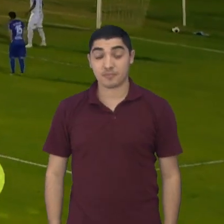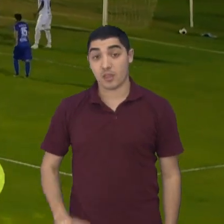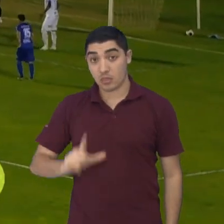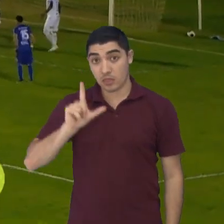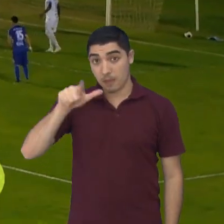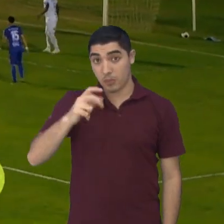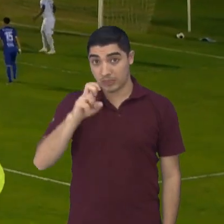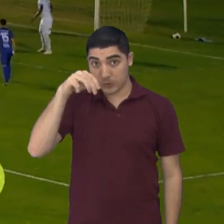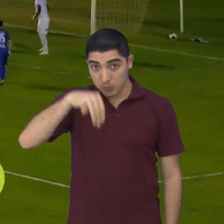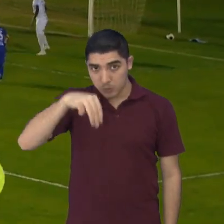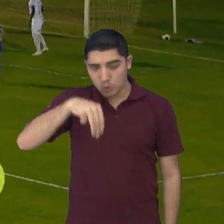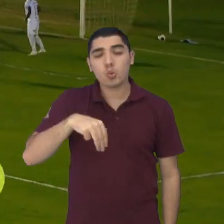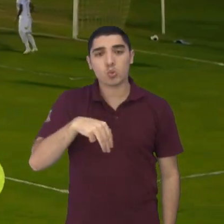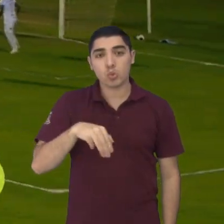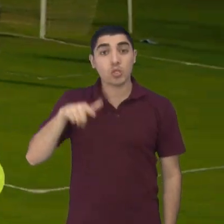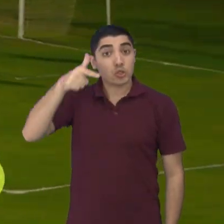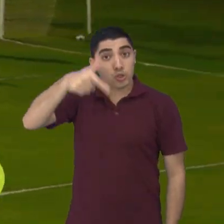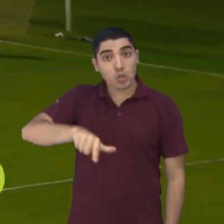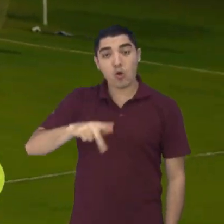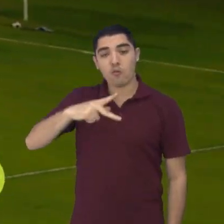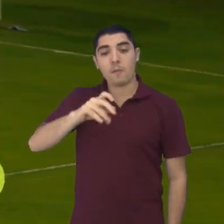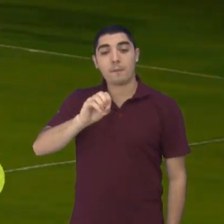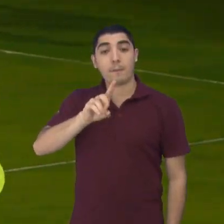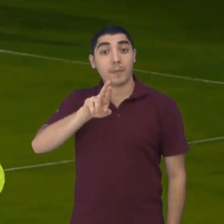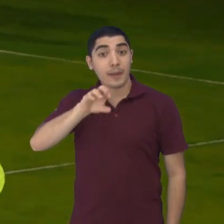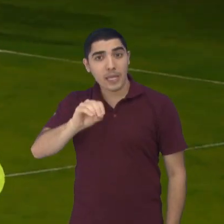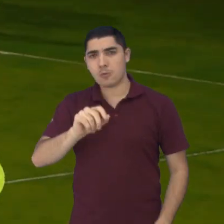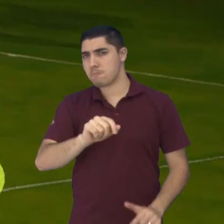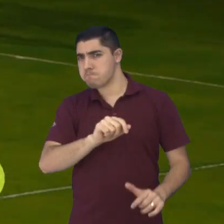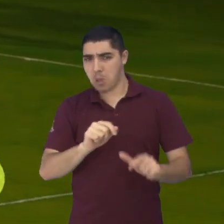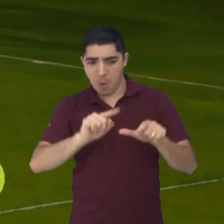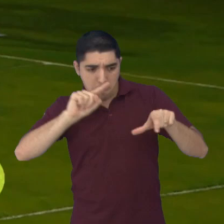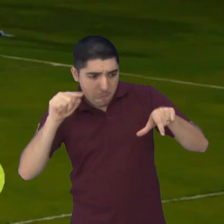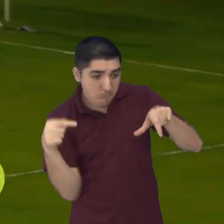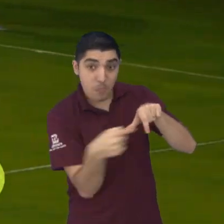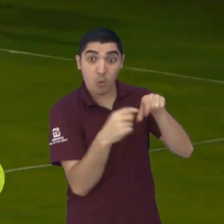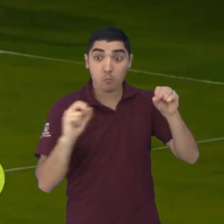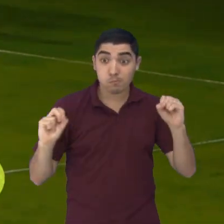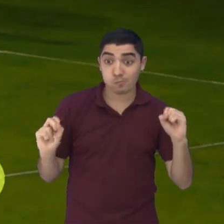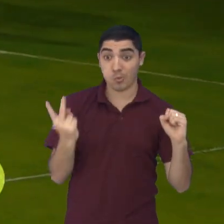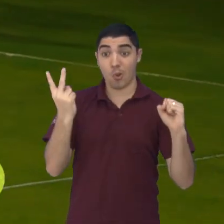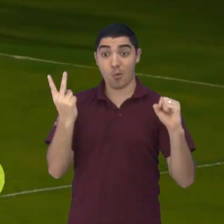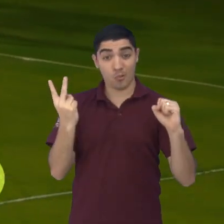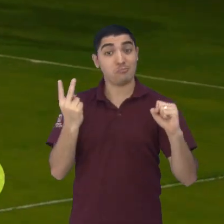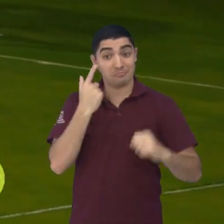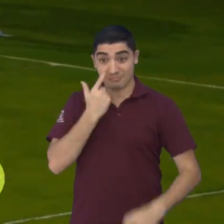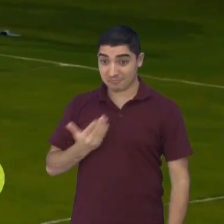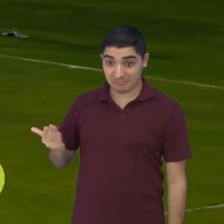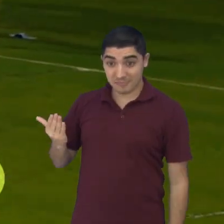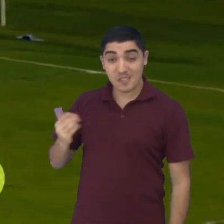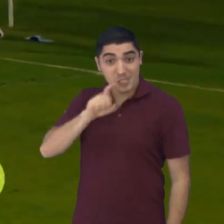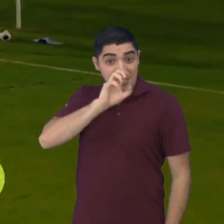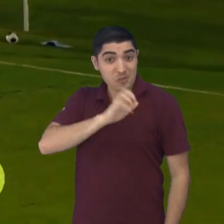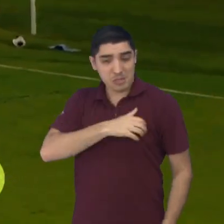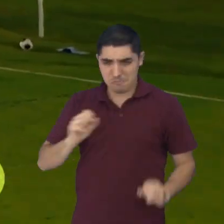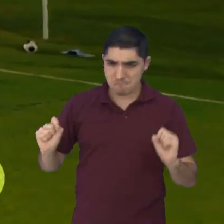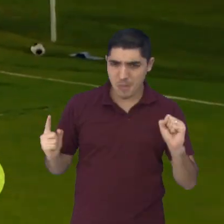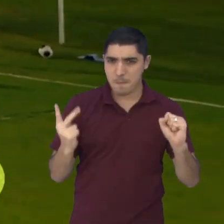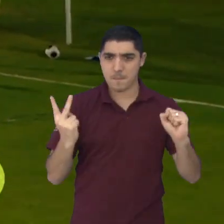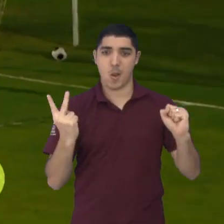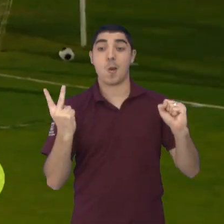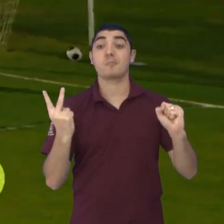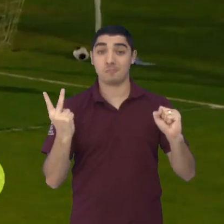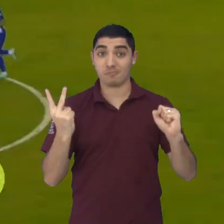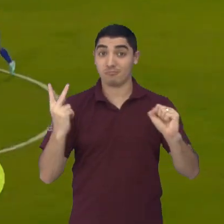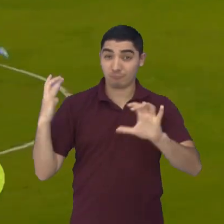5 minutos depois, Pedro Favela, de novo de cabeça, fez o segundo dele e o segundo do São José, aumentando a